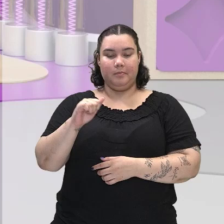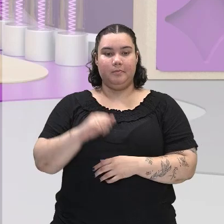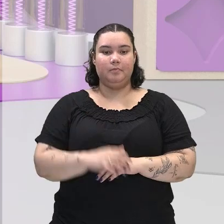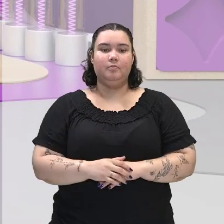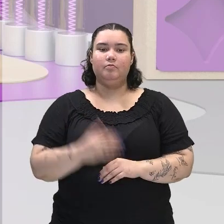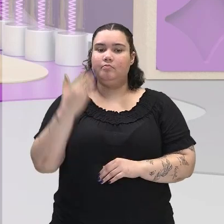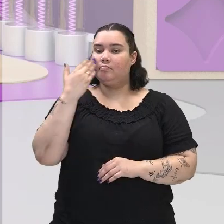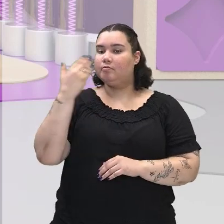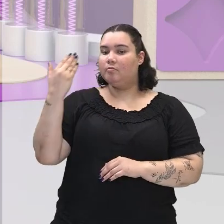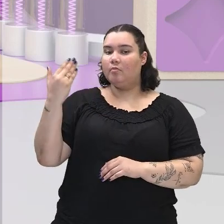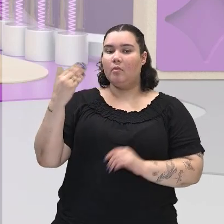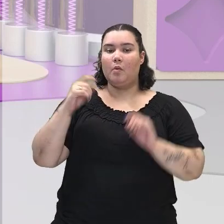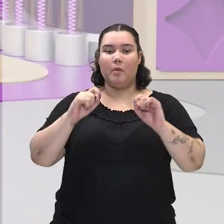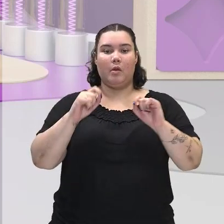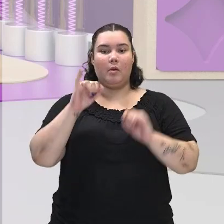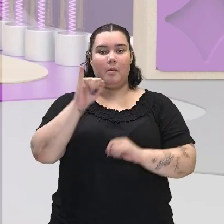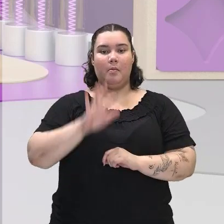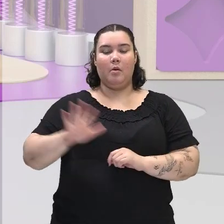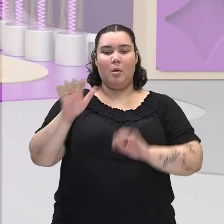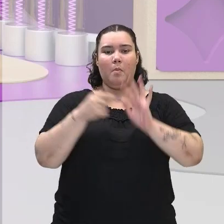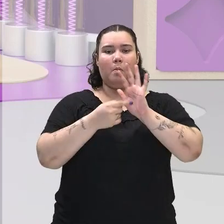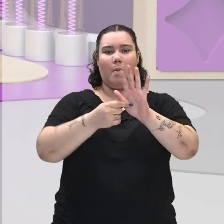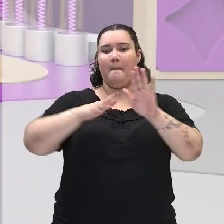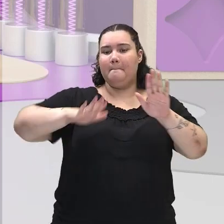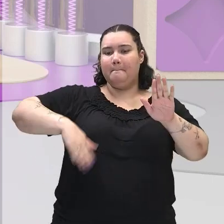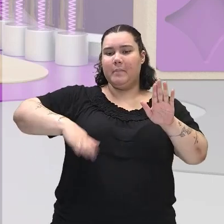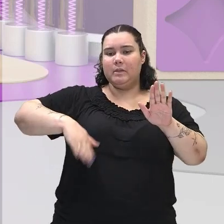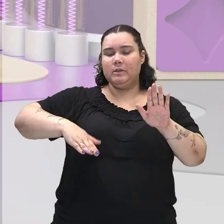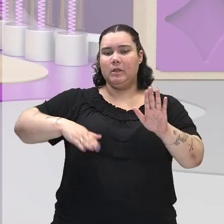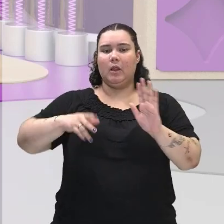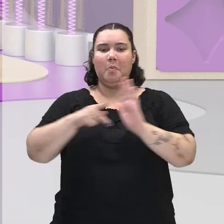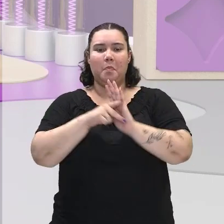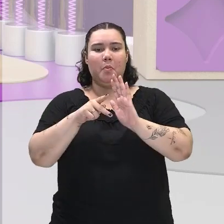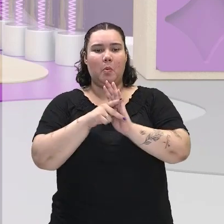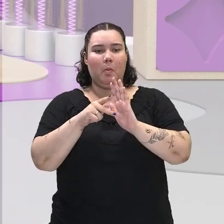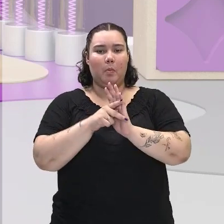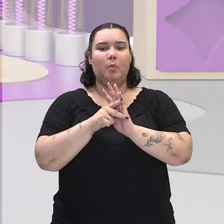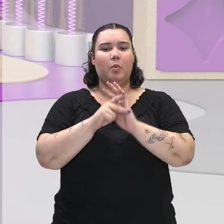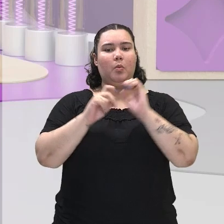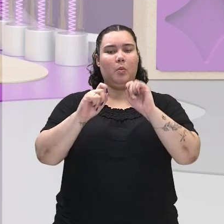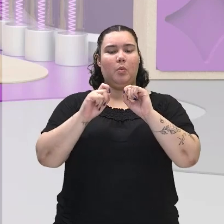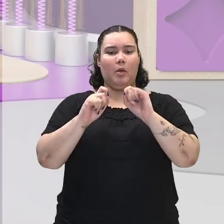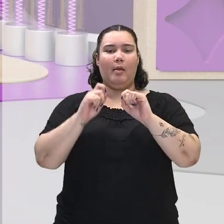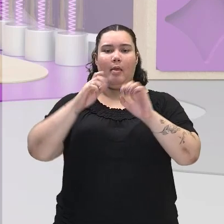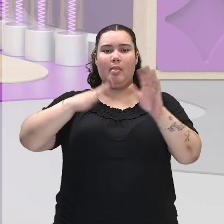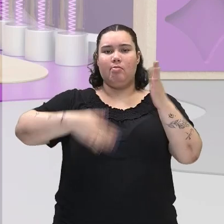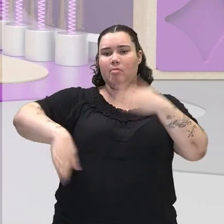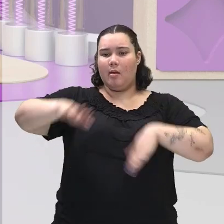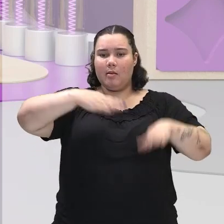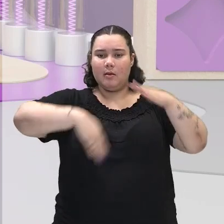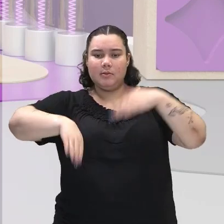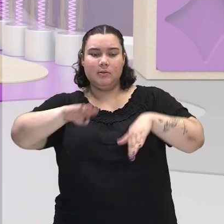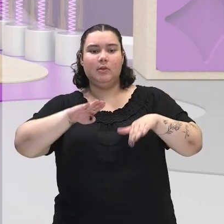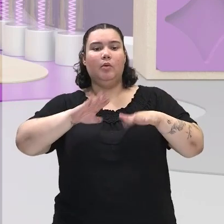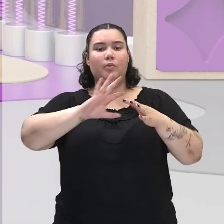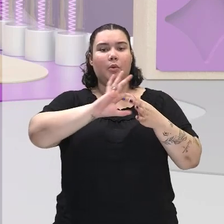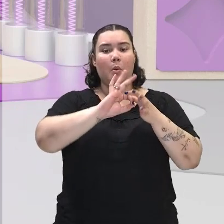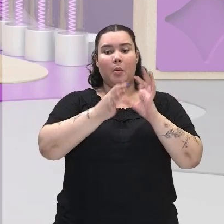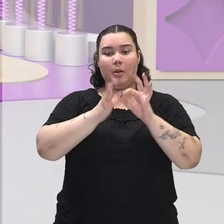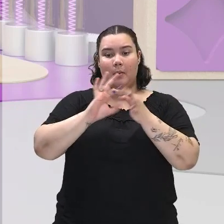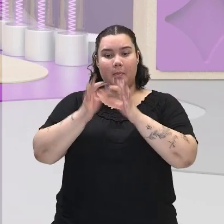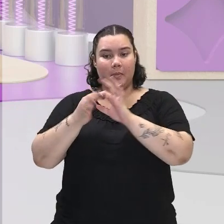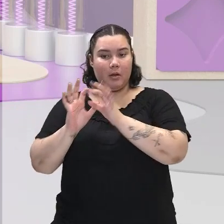temos uma piscina olímpica, né? Uma piscina de natação olímpica, onde